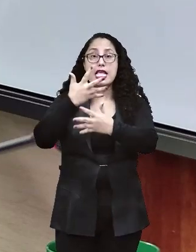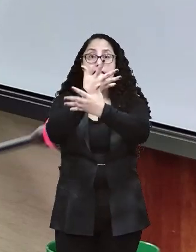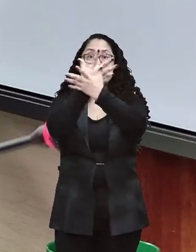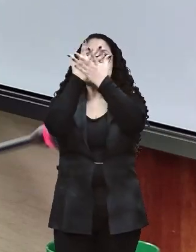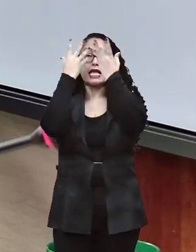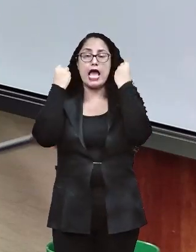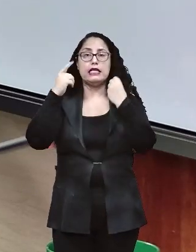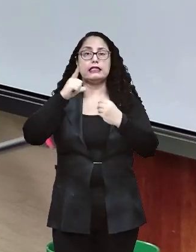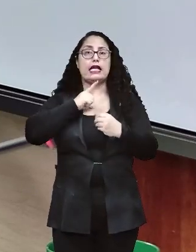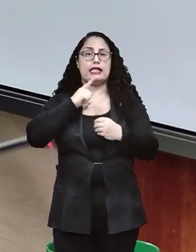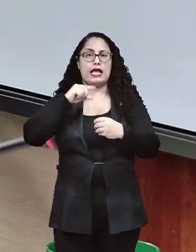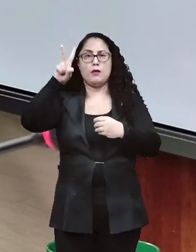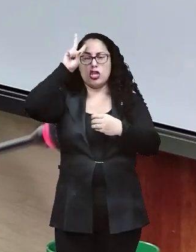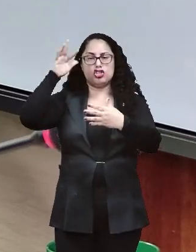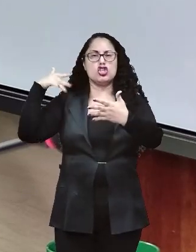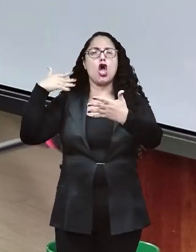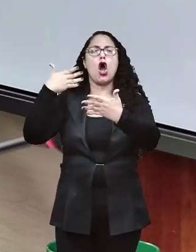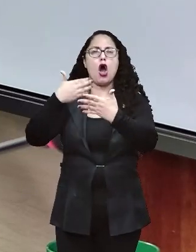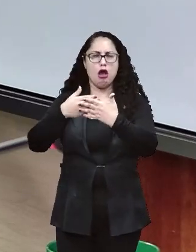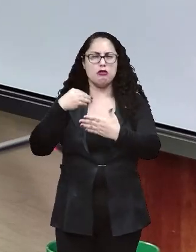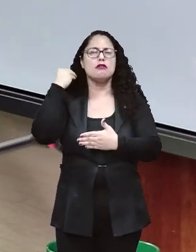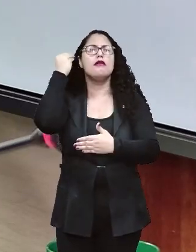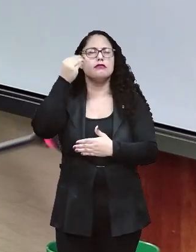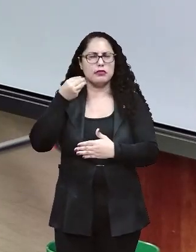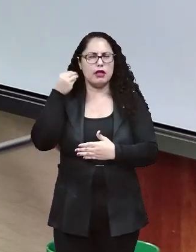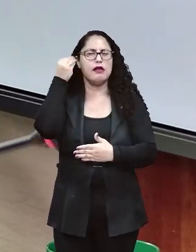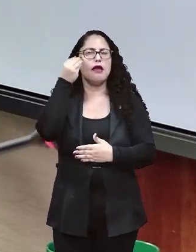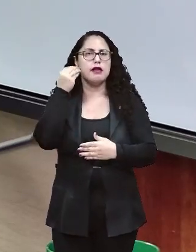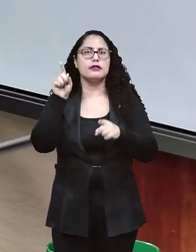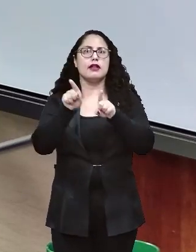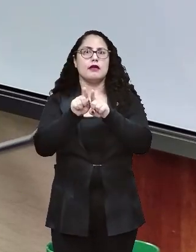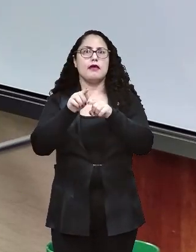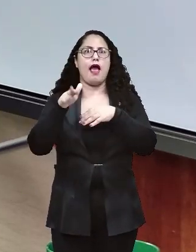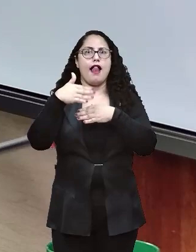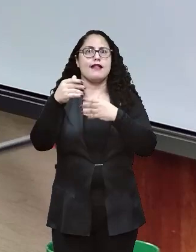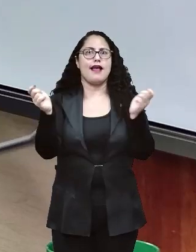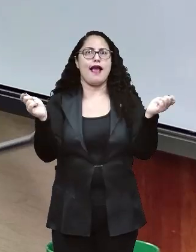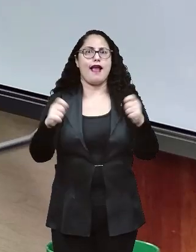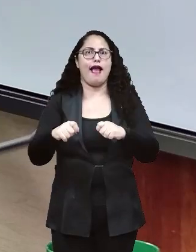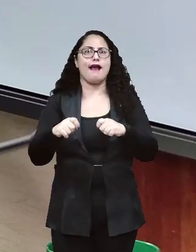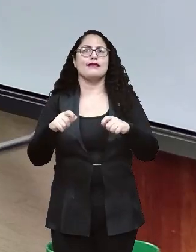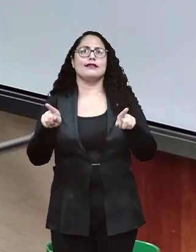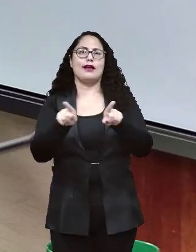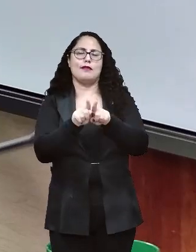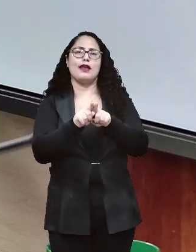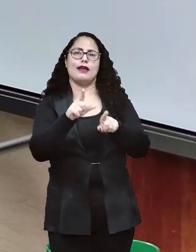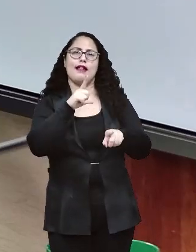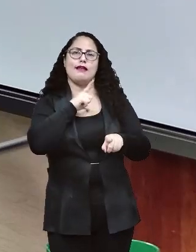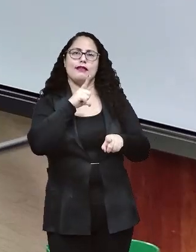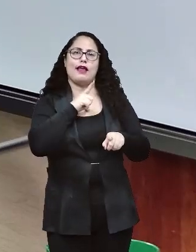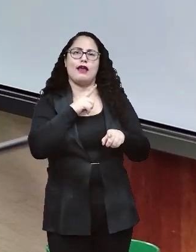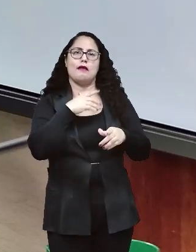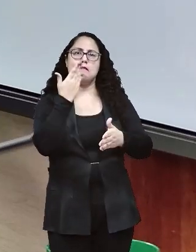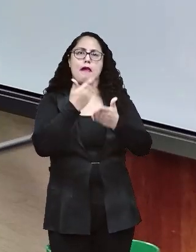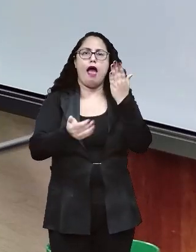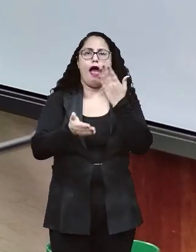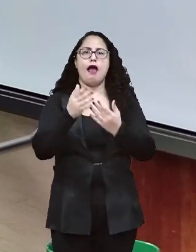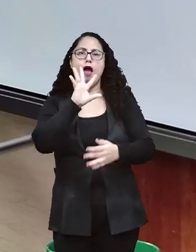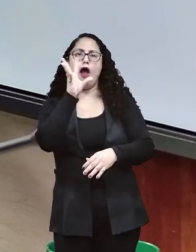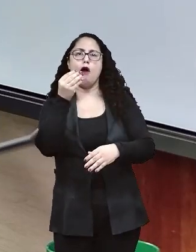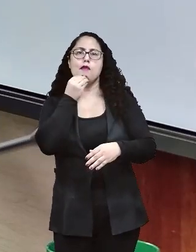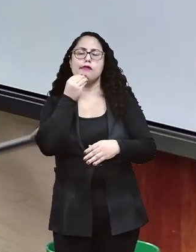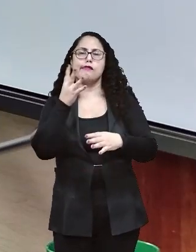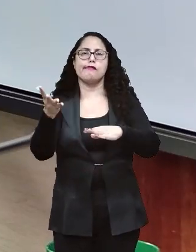Esquecem que ele tem uma história, que ele tem experiência, né, além das competências, das habilidades, né? Quer dizer, perde a oportunidade de